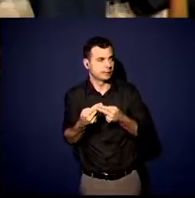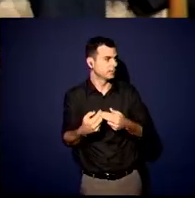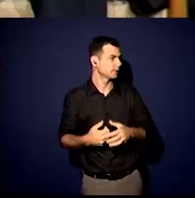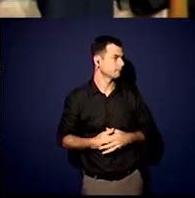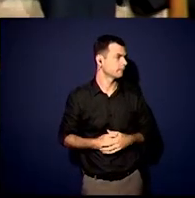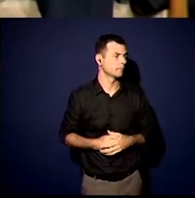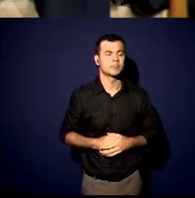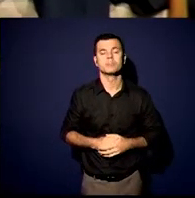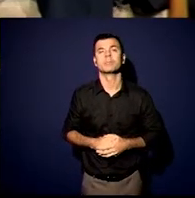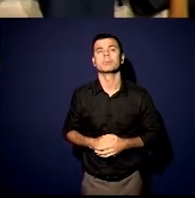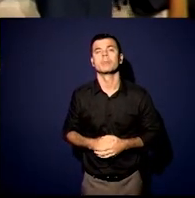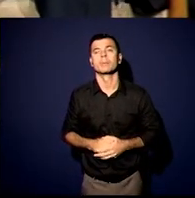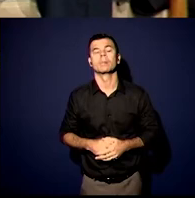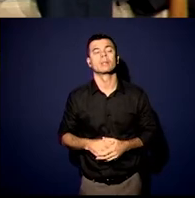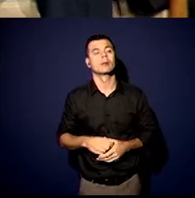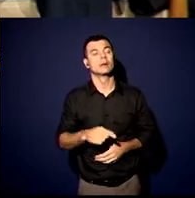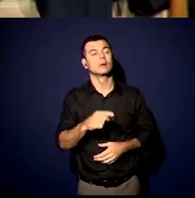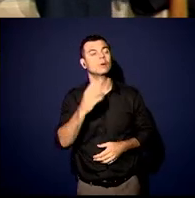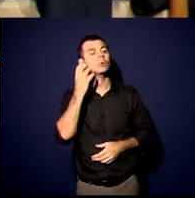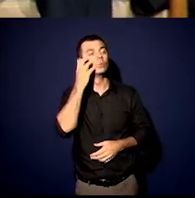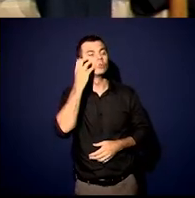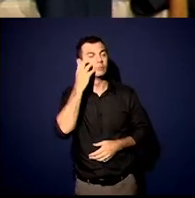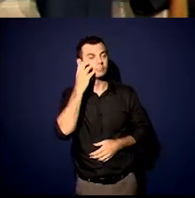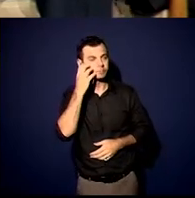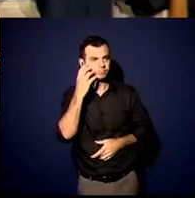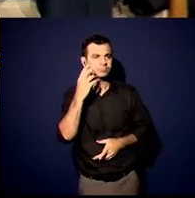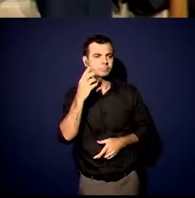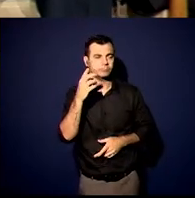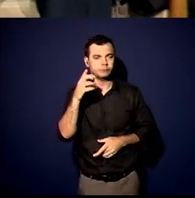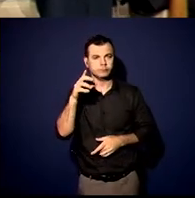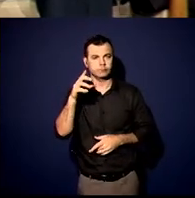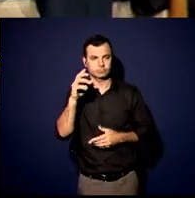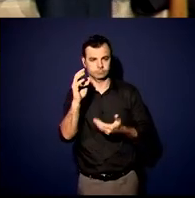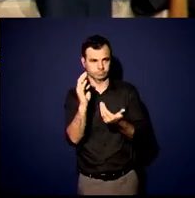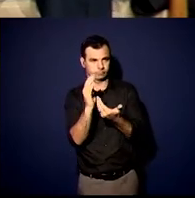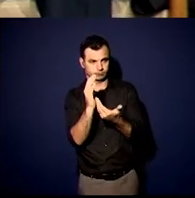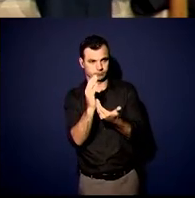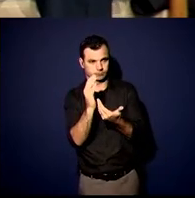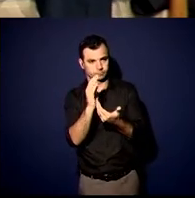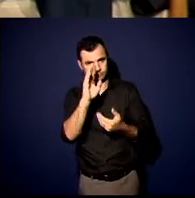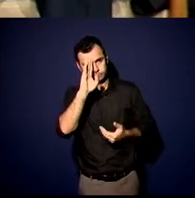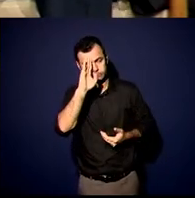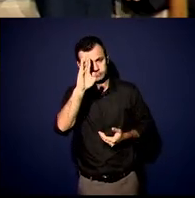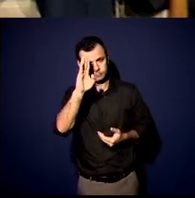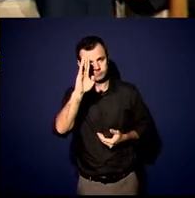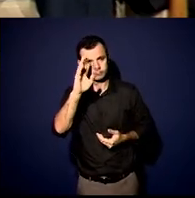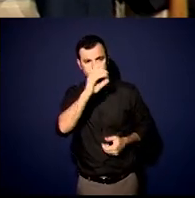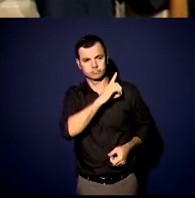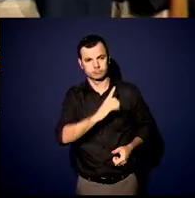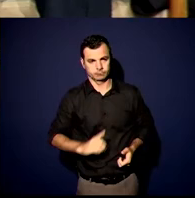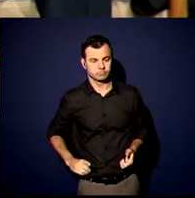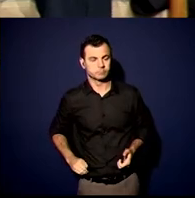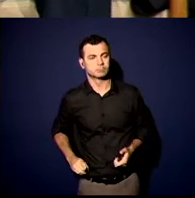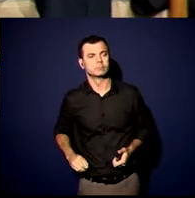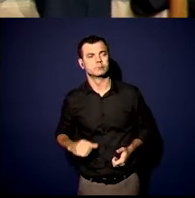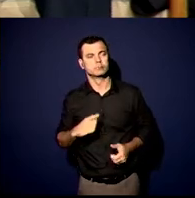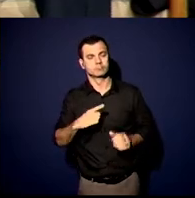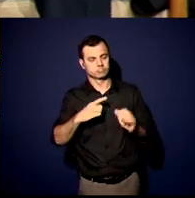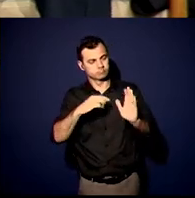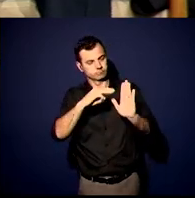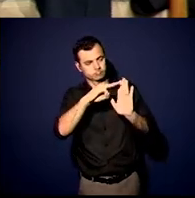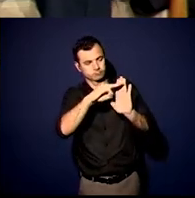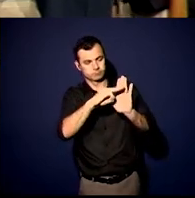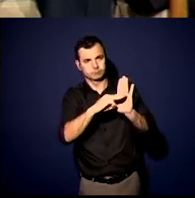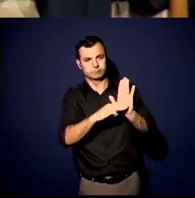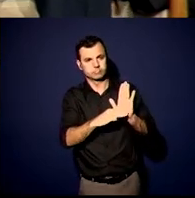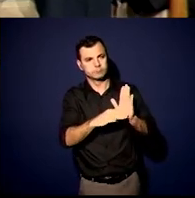Flávio o a câmara deputados principalmente tinha um modelo desses olhos que num determinado